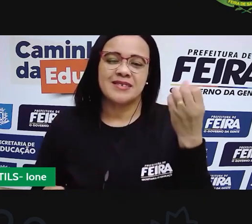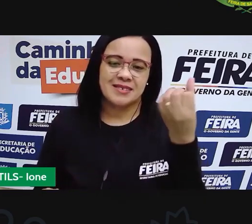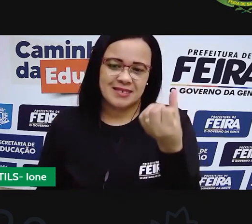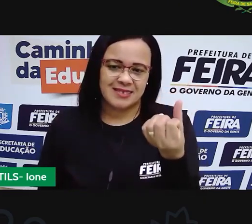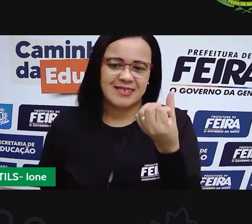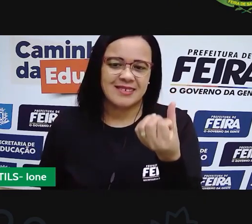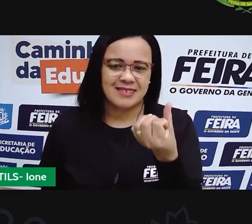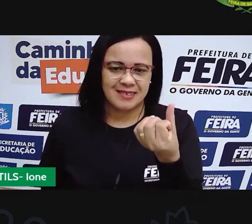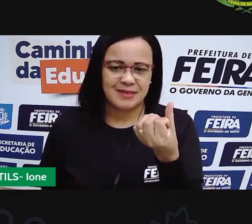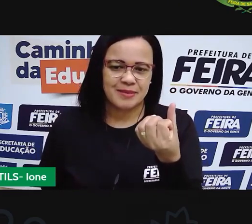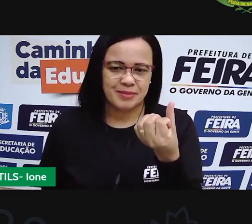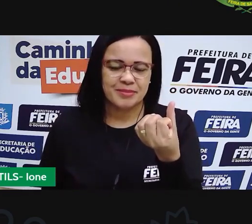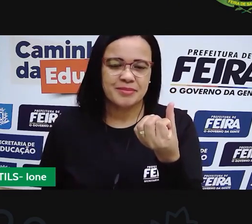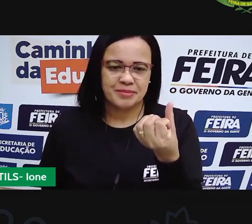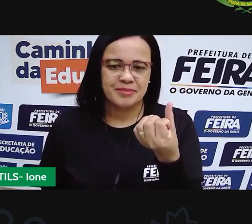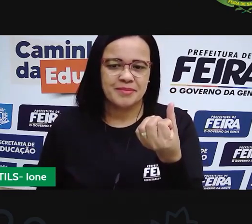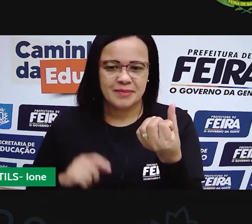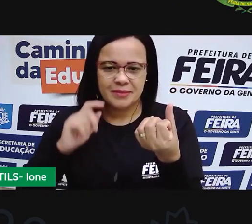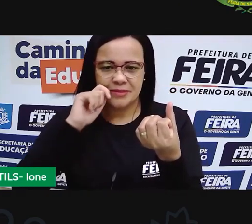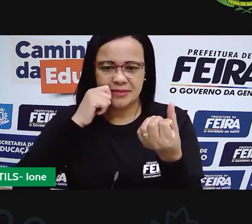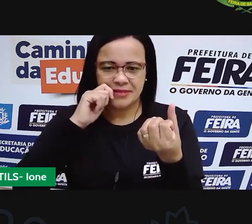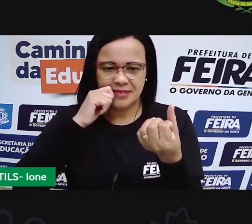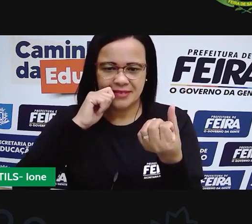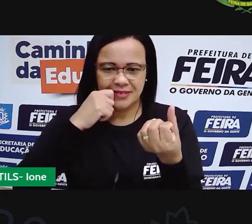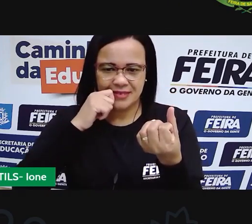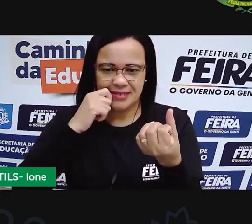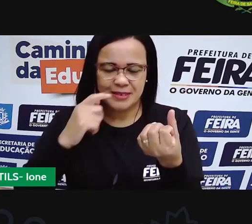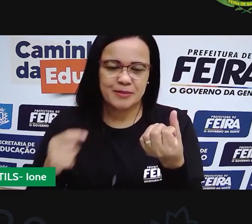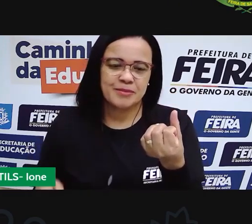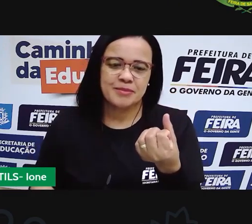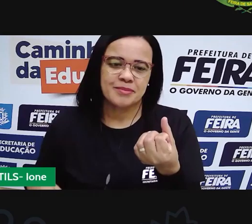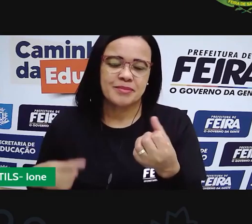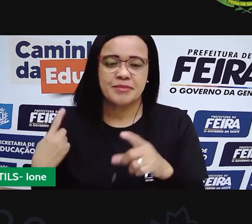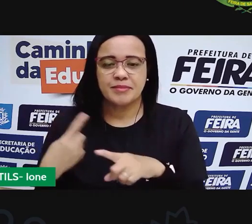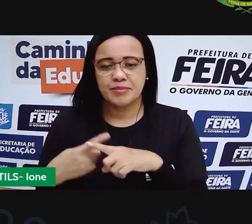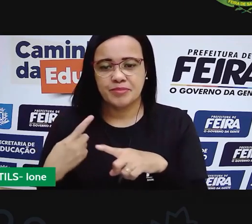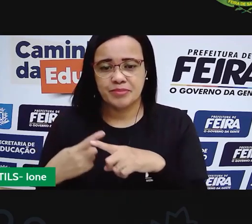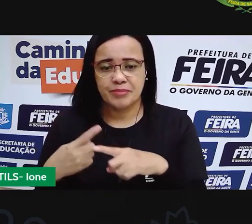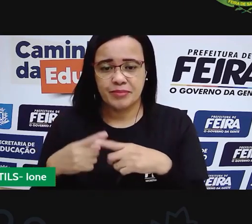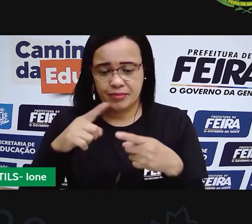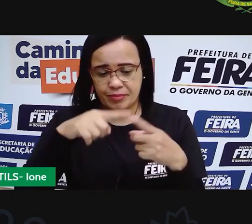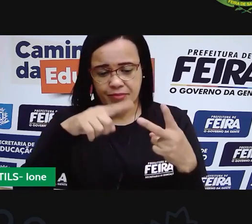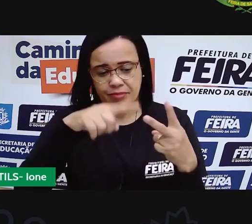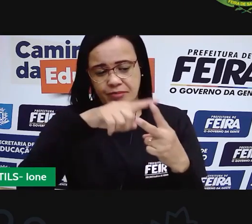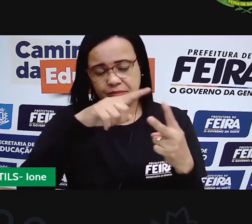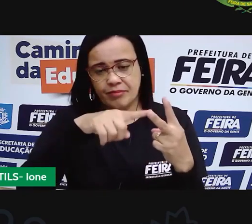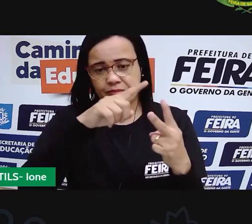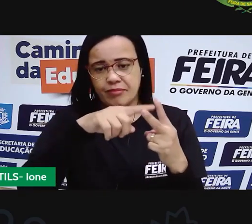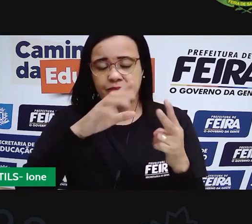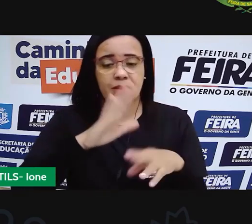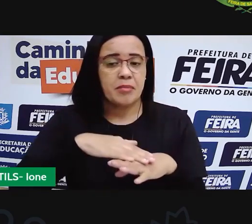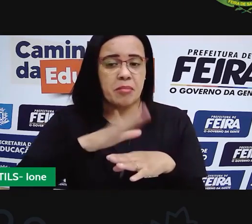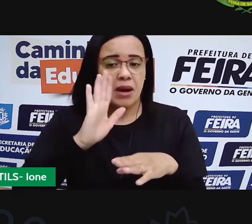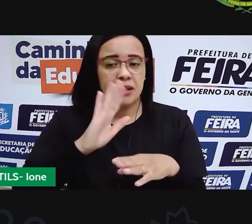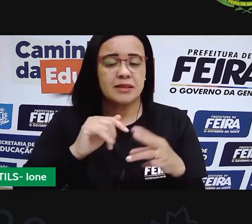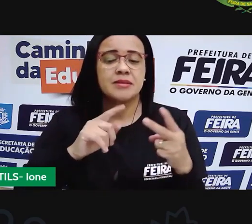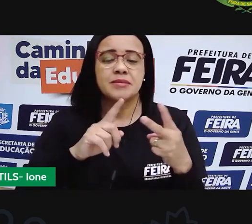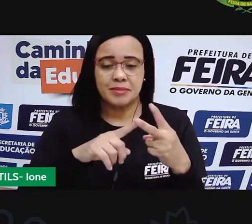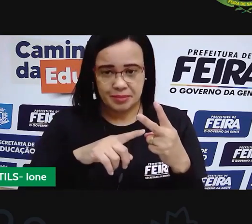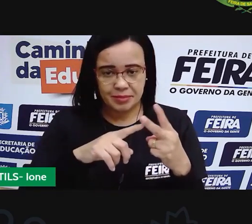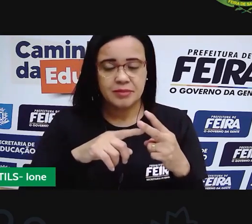Um, dois, três, quatro, cinco, seis. Para fazer